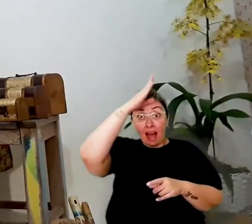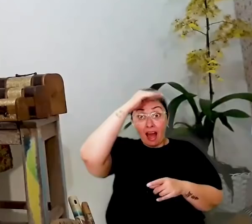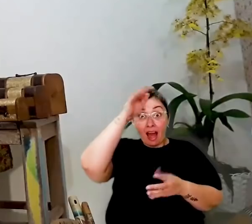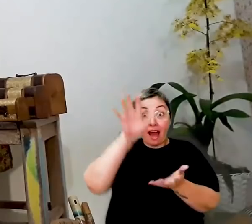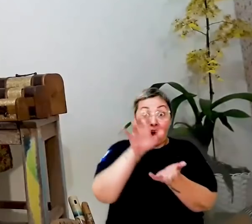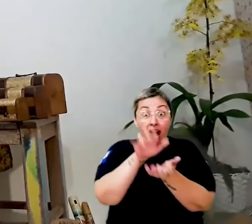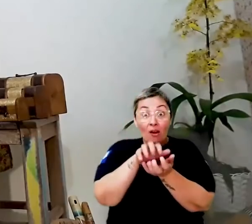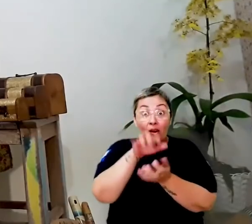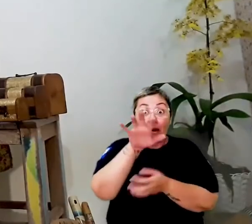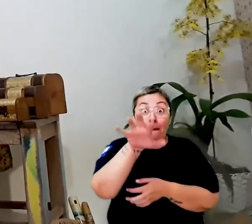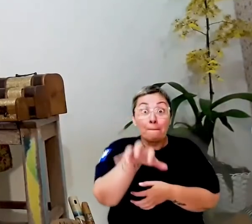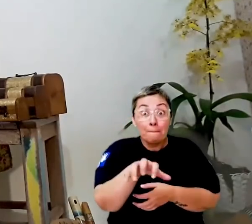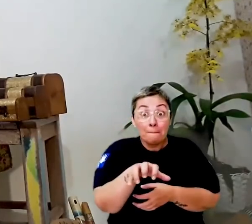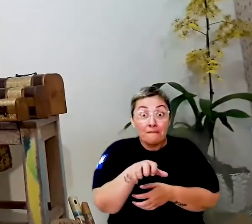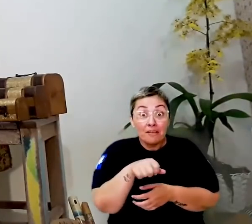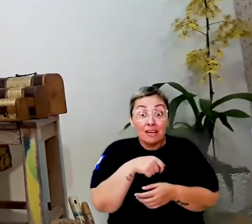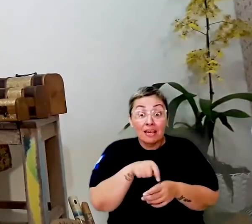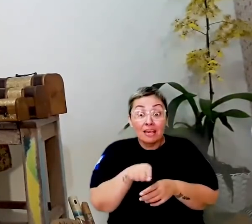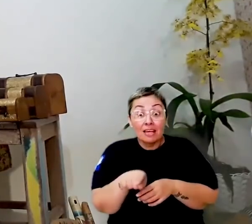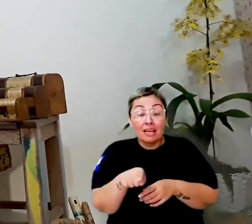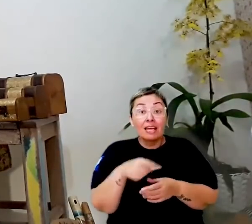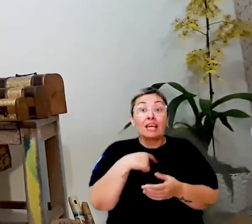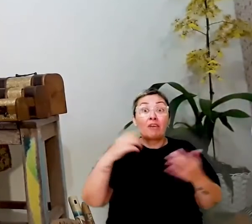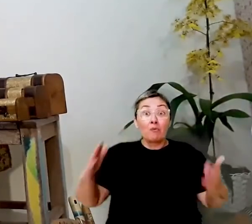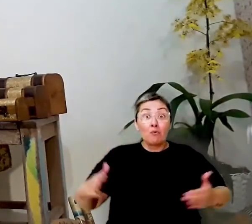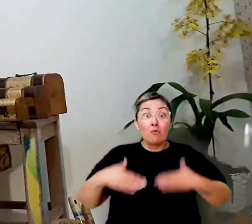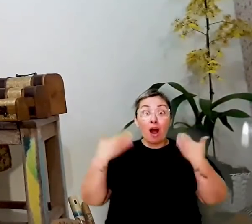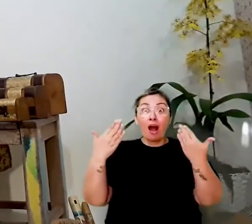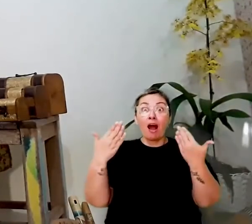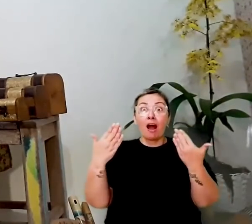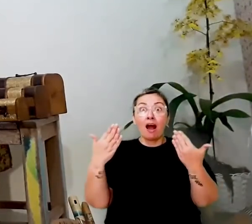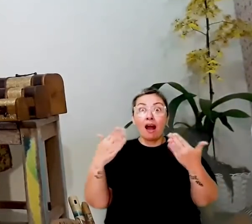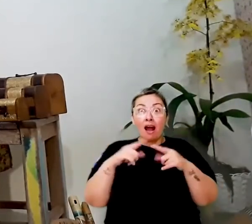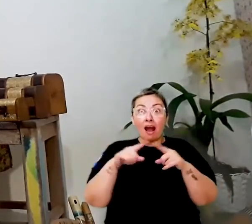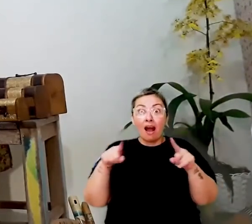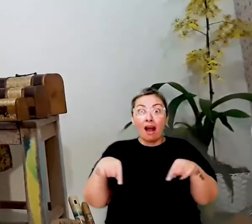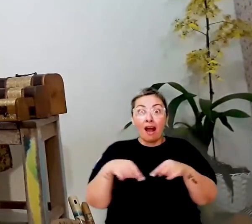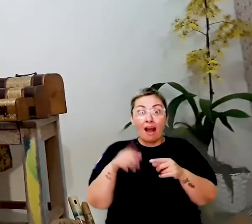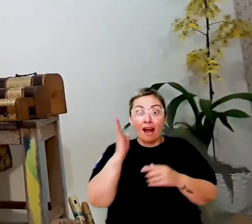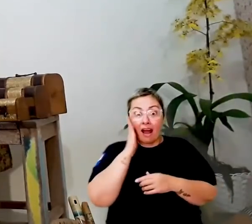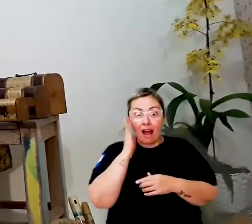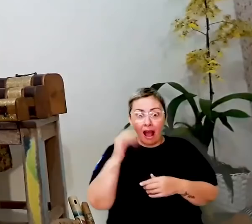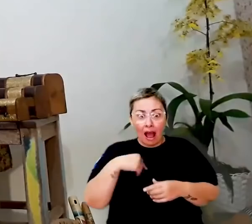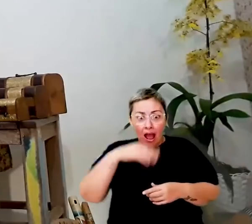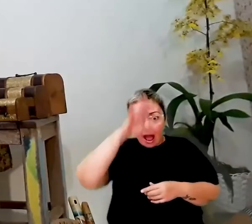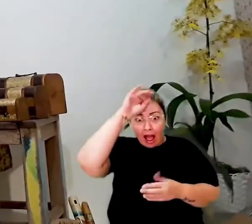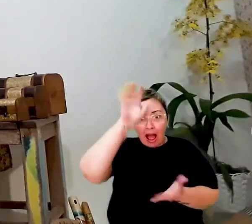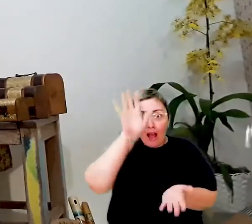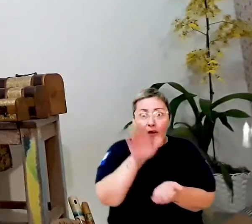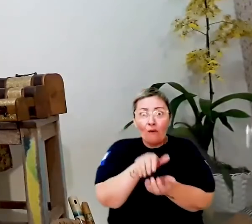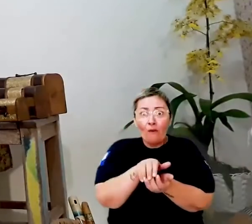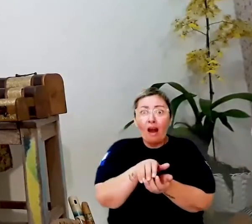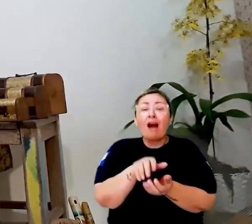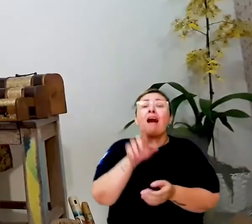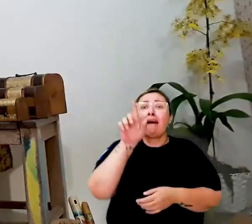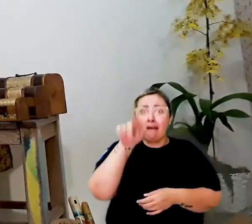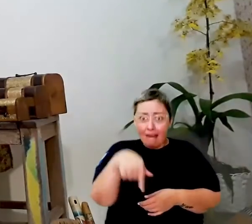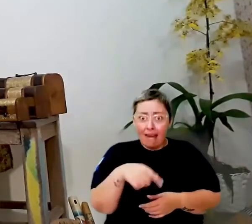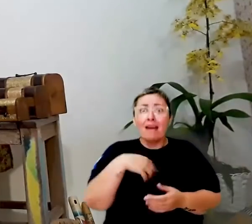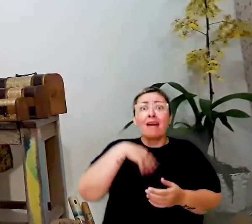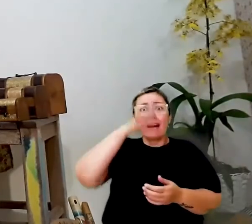vir aqui no seu quarto e te assustar. A Cuca, mamãe? Sim, a